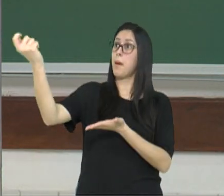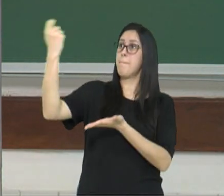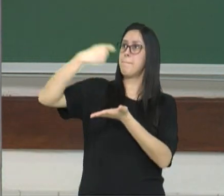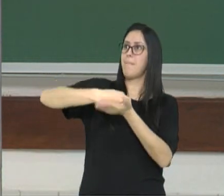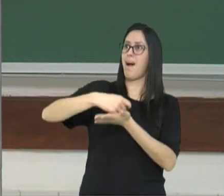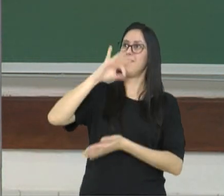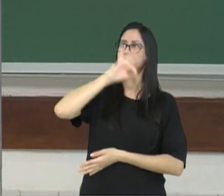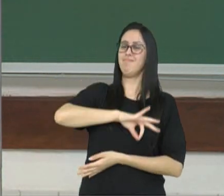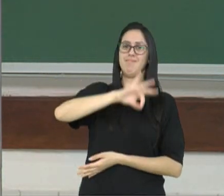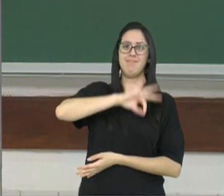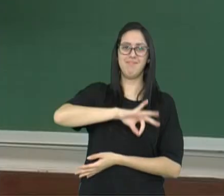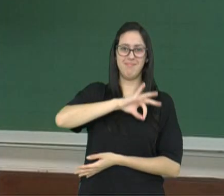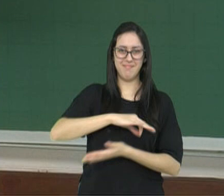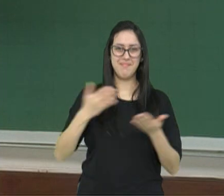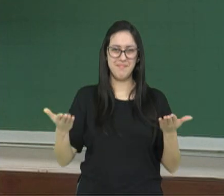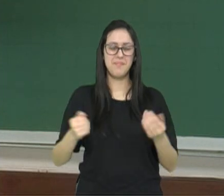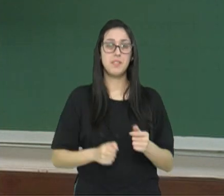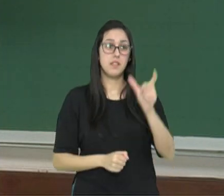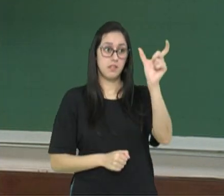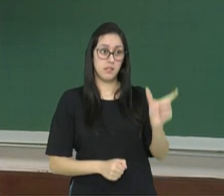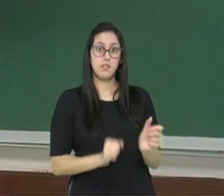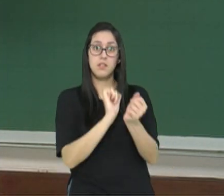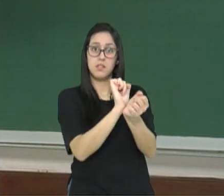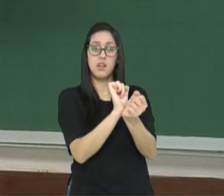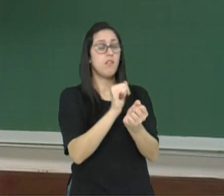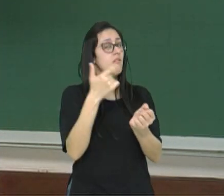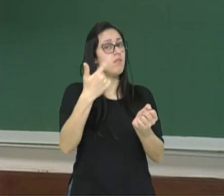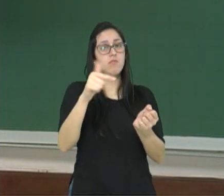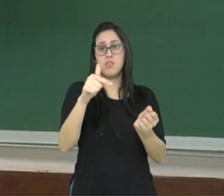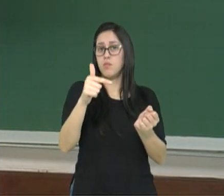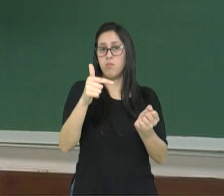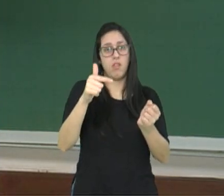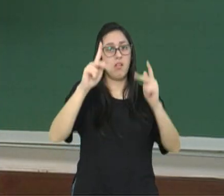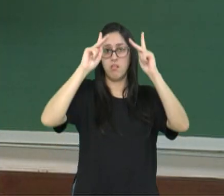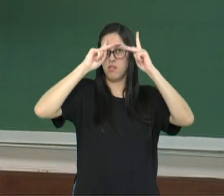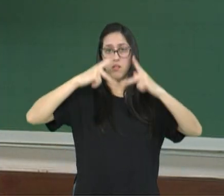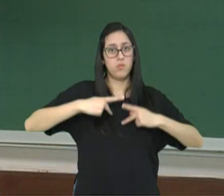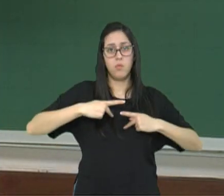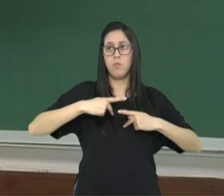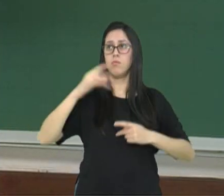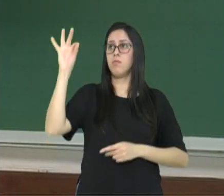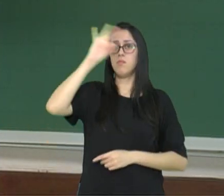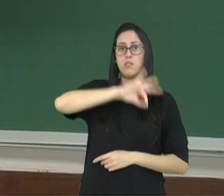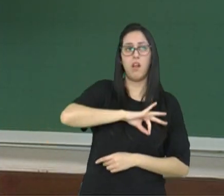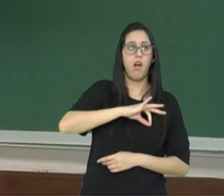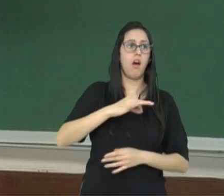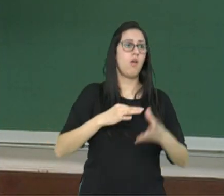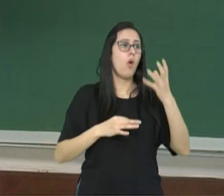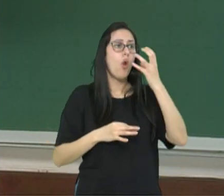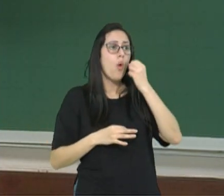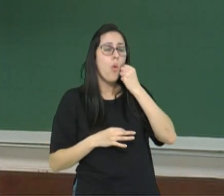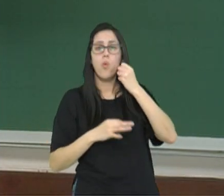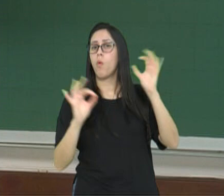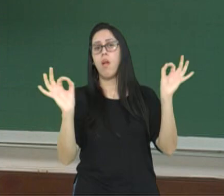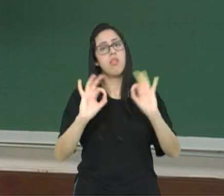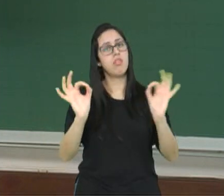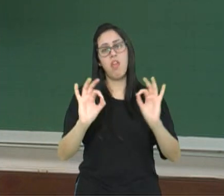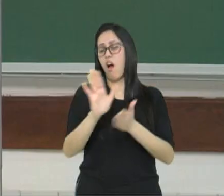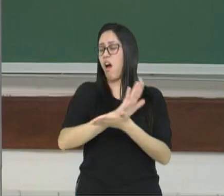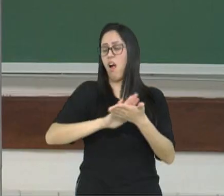trabalho. Um escravo, então, ele não era dono e não tinha direito a adquirir renda ou lucro pelo seu próprio